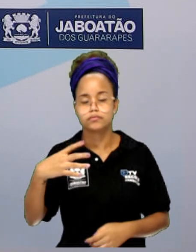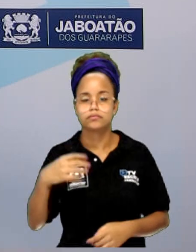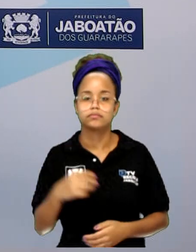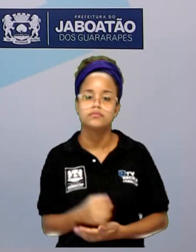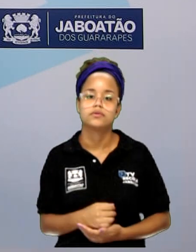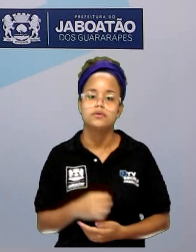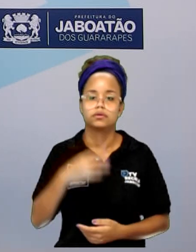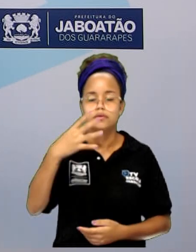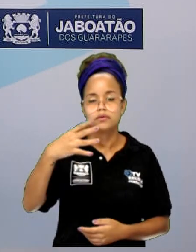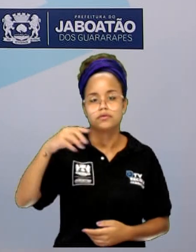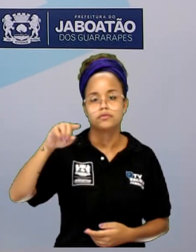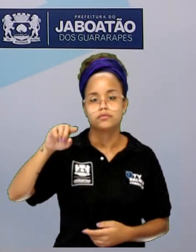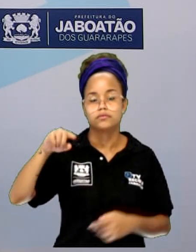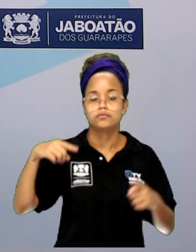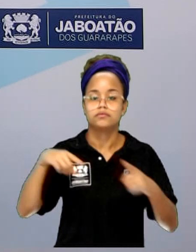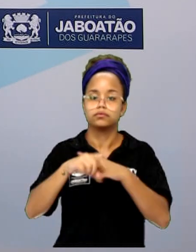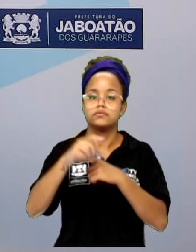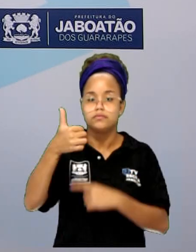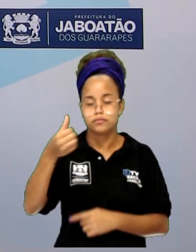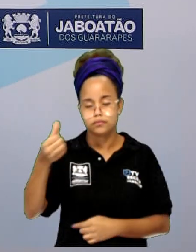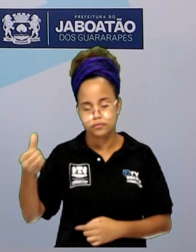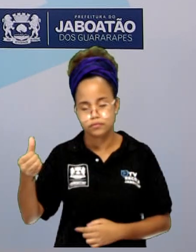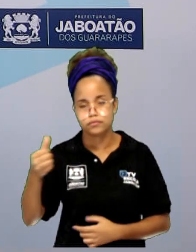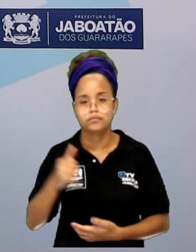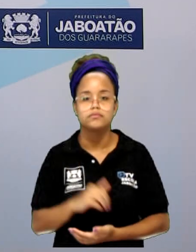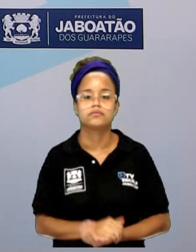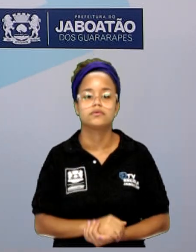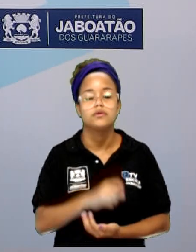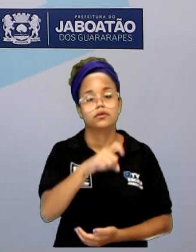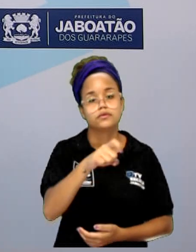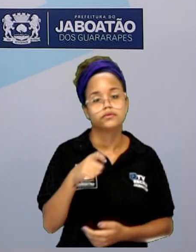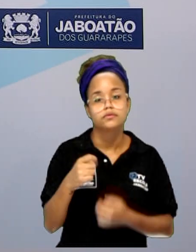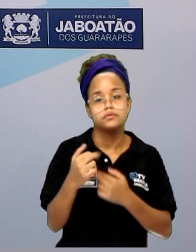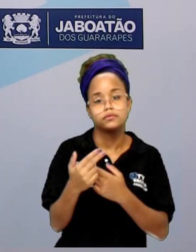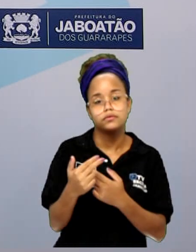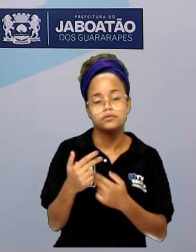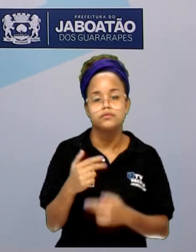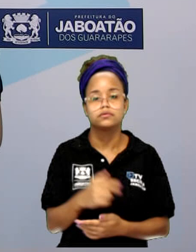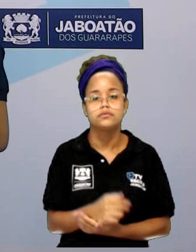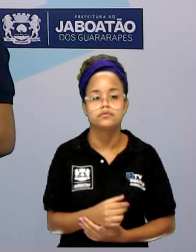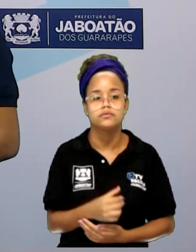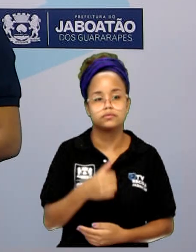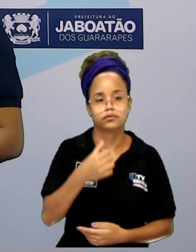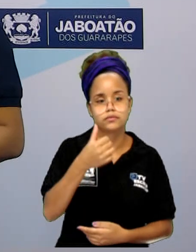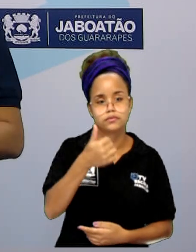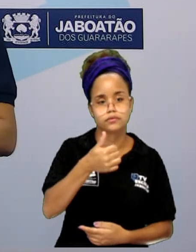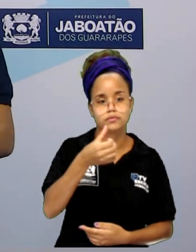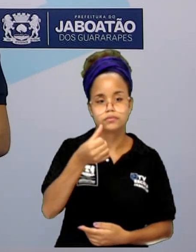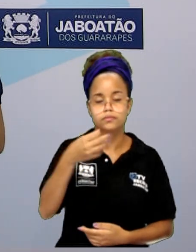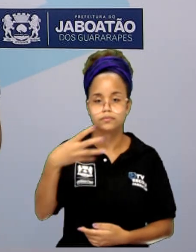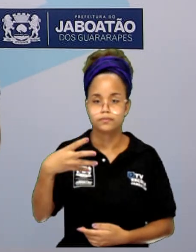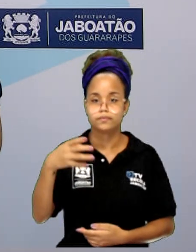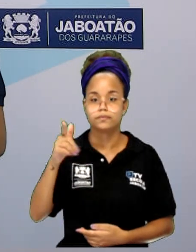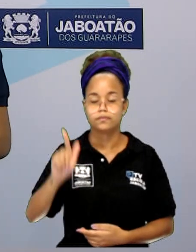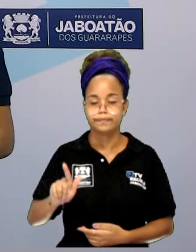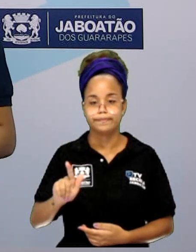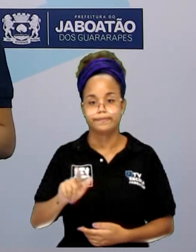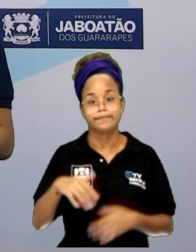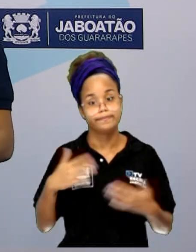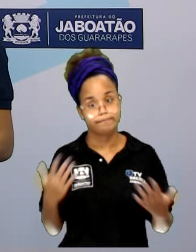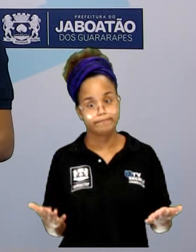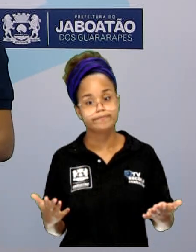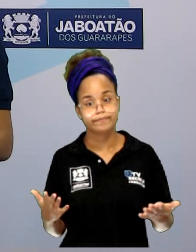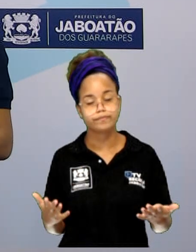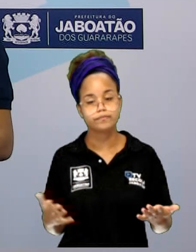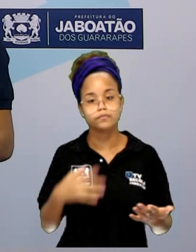vezes 166, certo? X é igual a 664 gramas. Ou seja, em